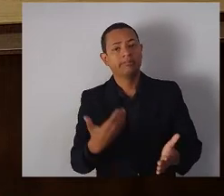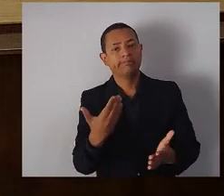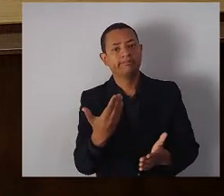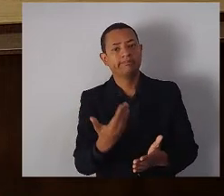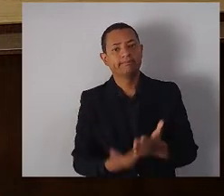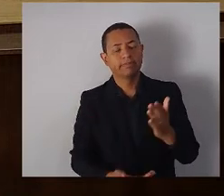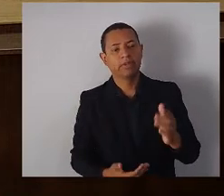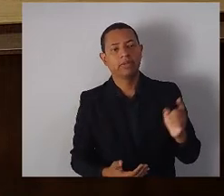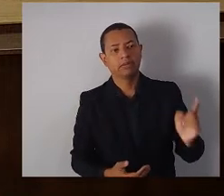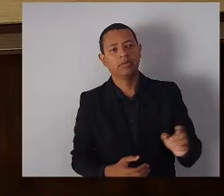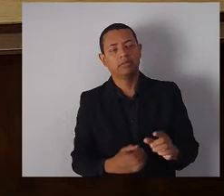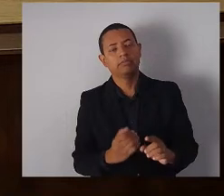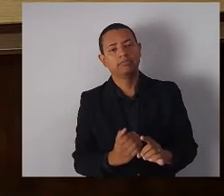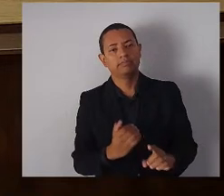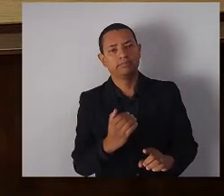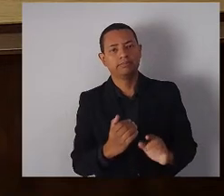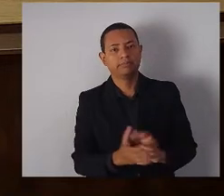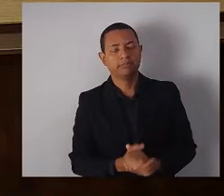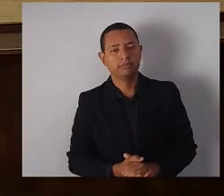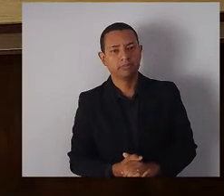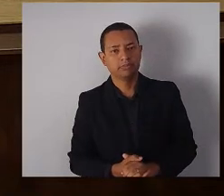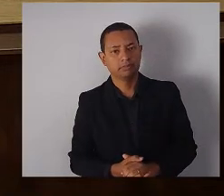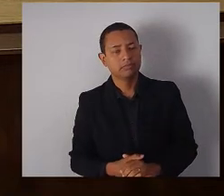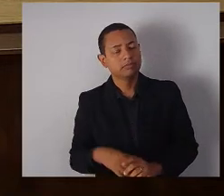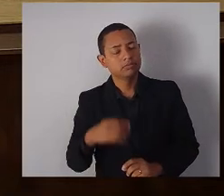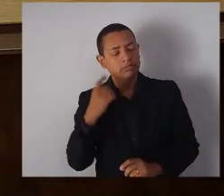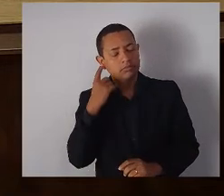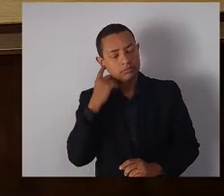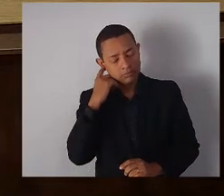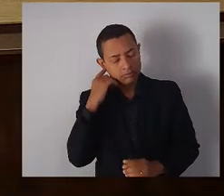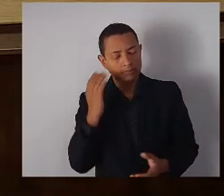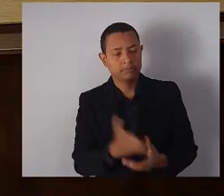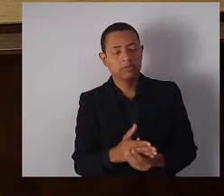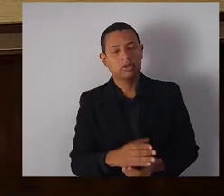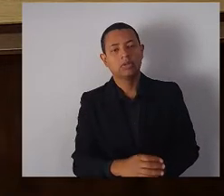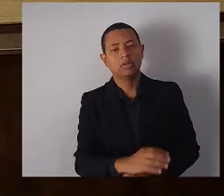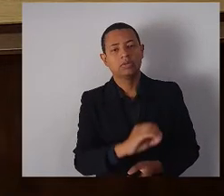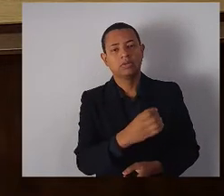eletivo. O processo é de número